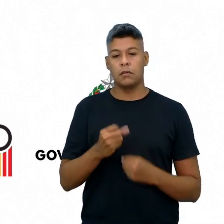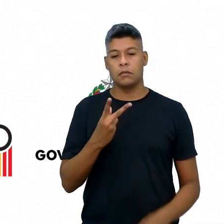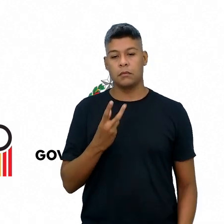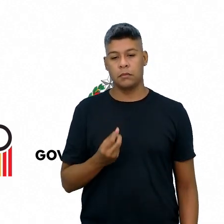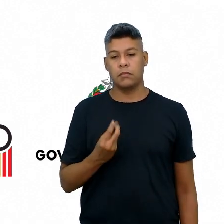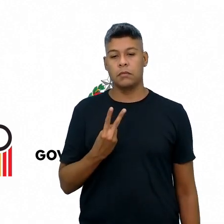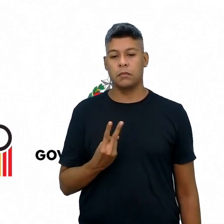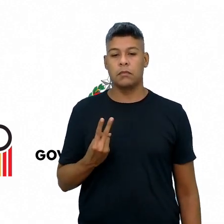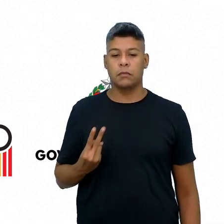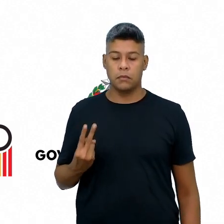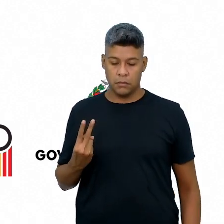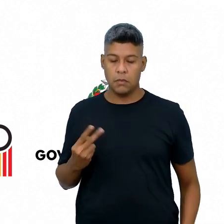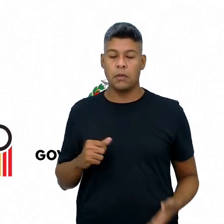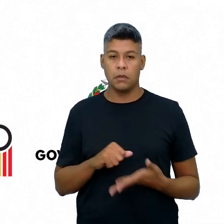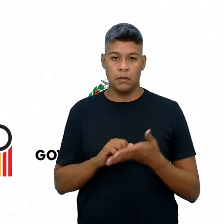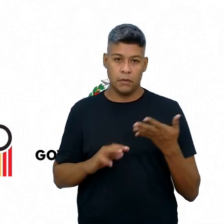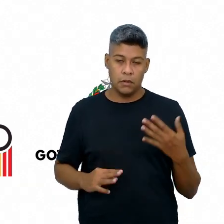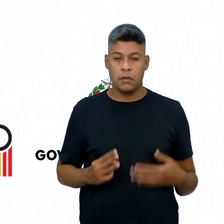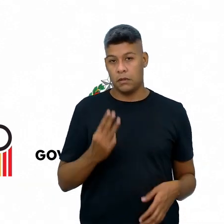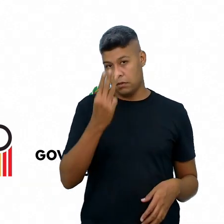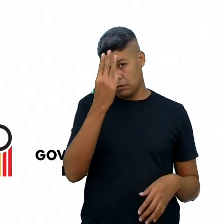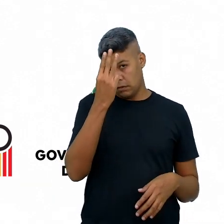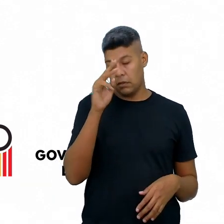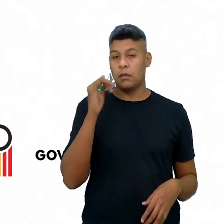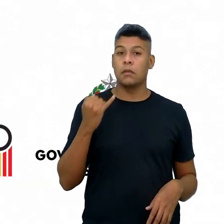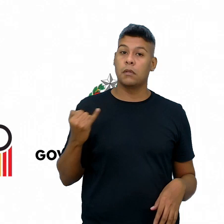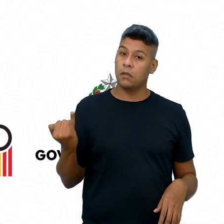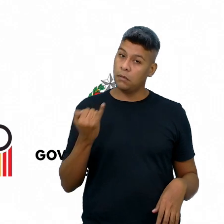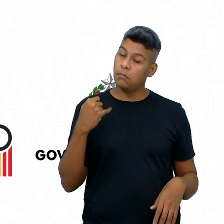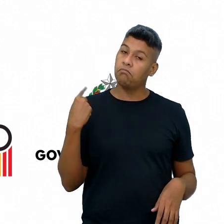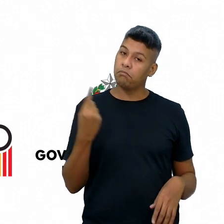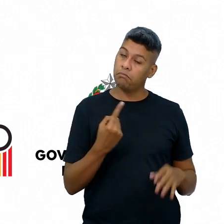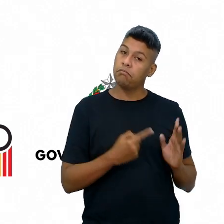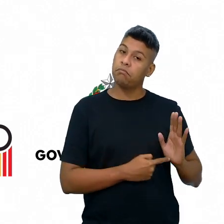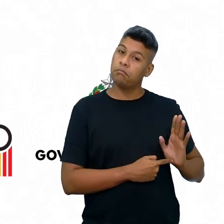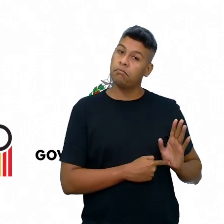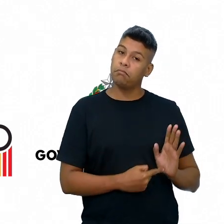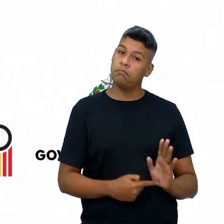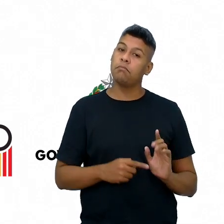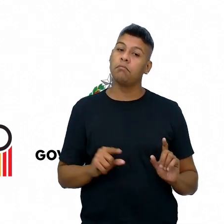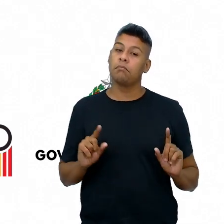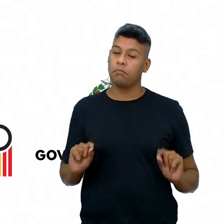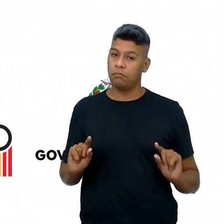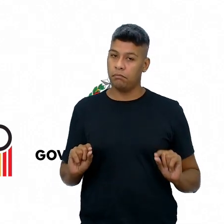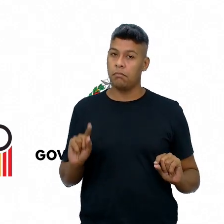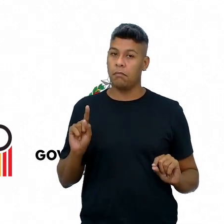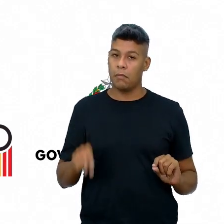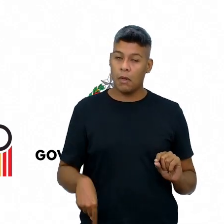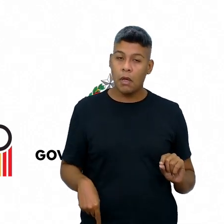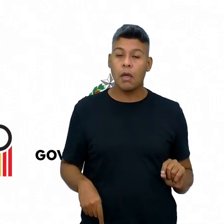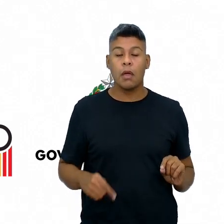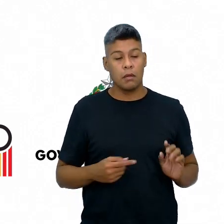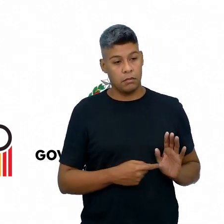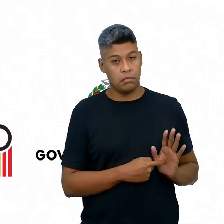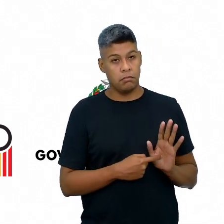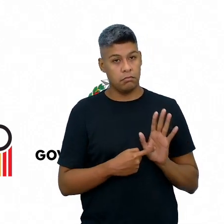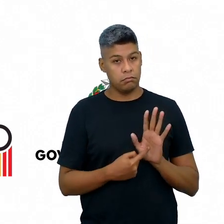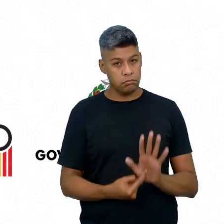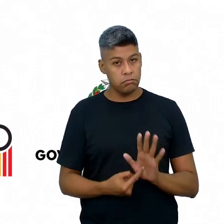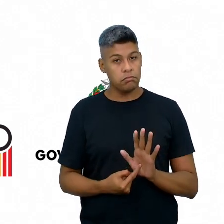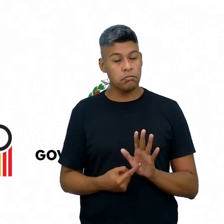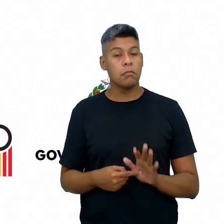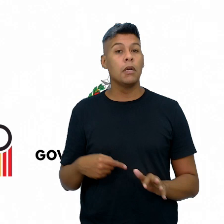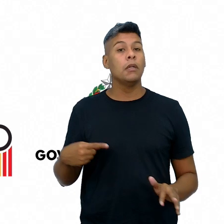de atividade 3 do volume 1. É importante a gente destacar que essa será uma transmissão e